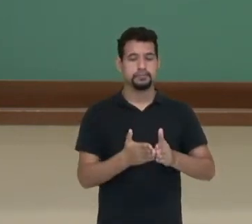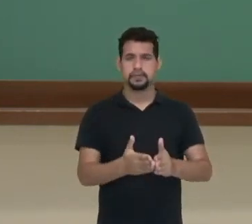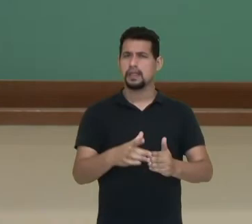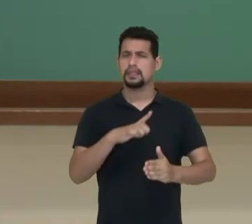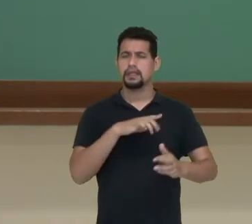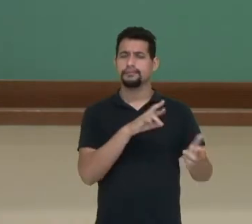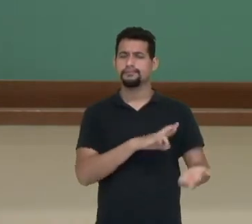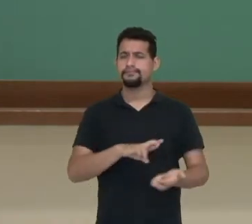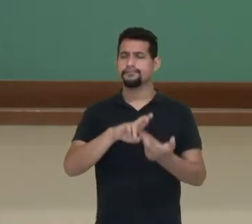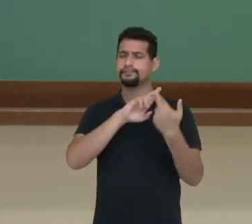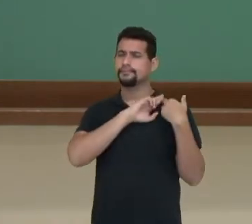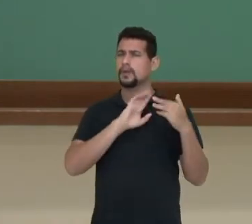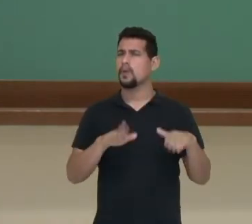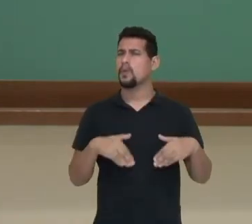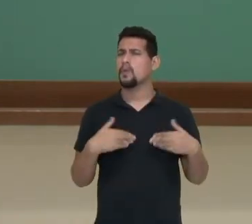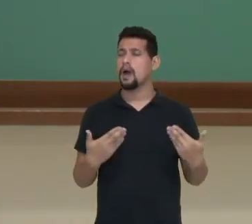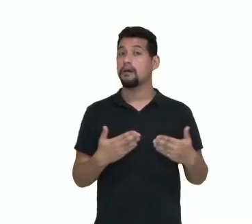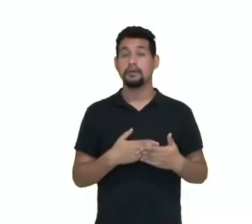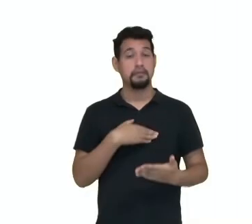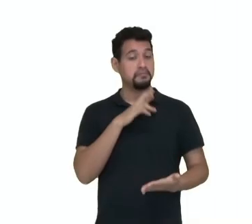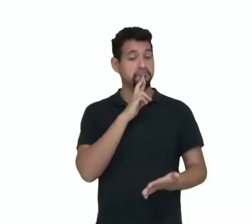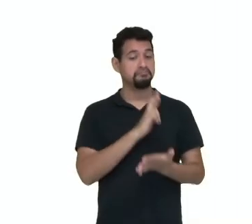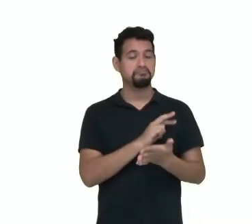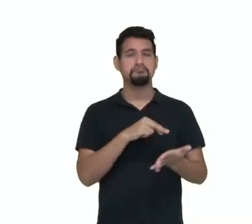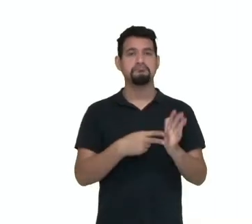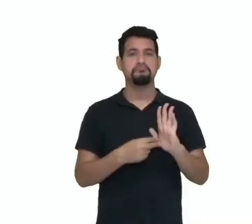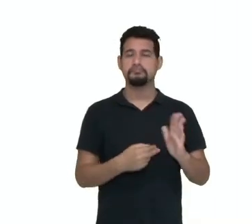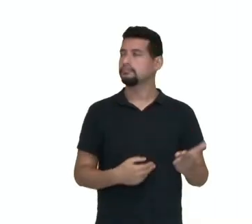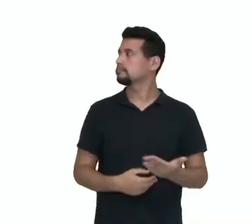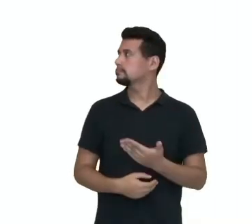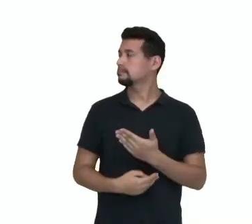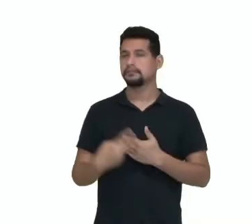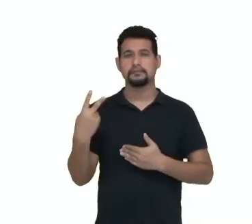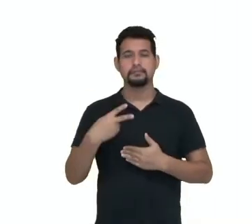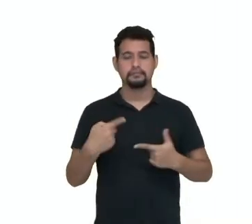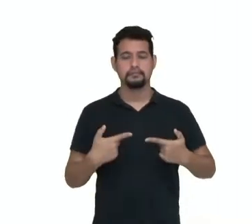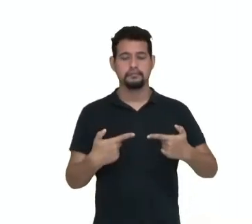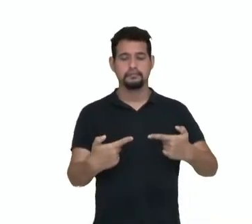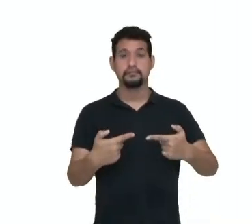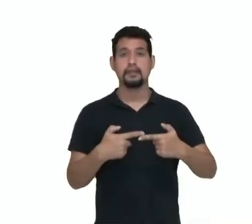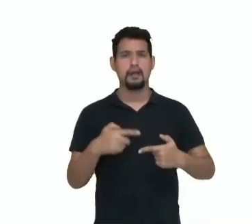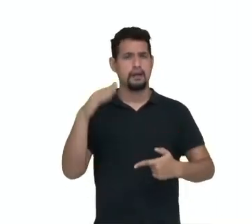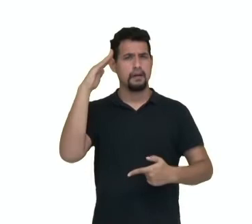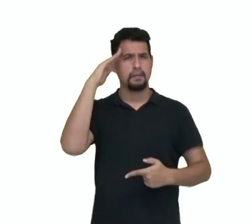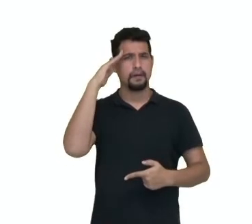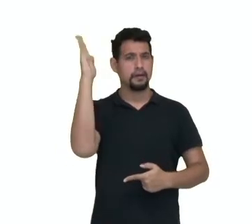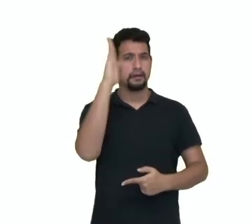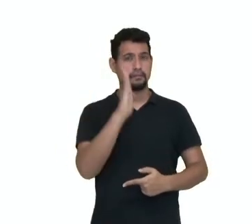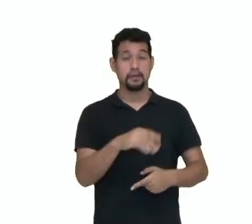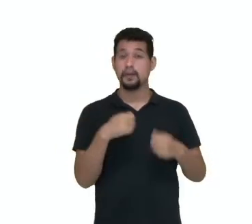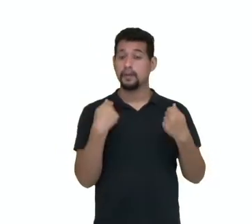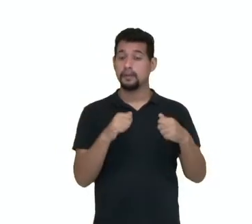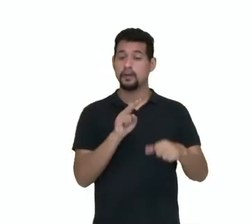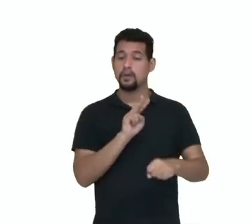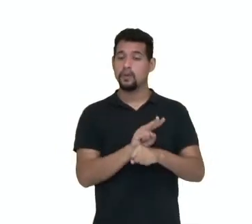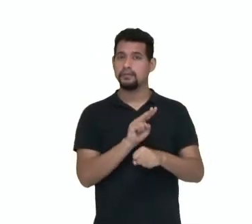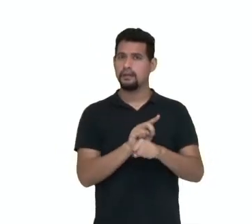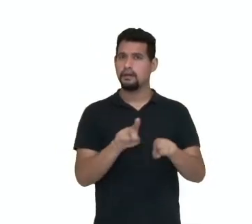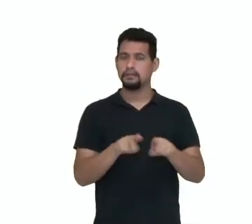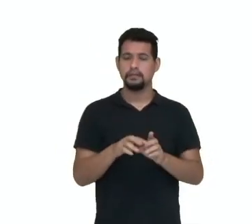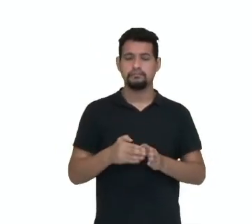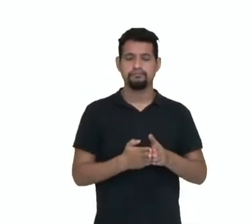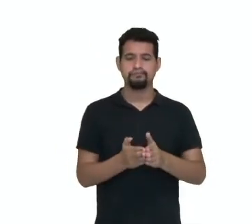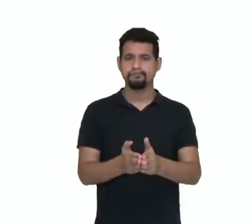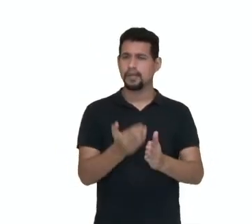ficou incumbida? E minha sugestão de resposta está aqui. Durante a Segunda Guerra Mundial, a Marinha do Brasil deveria proteger o transporte